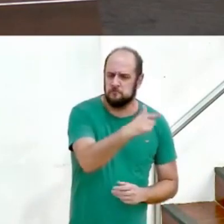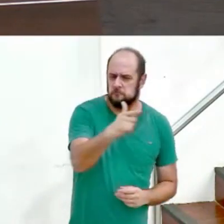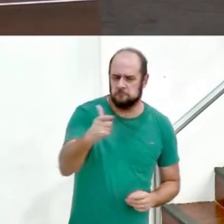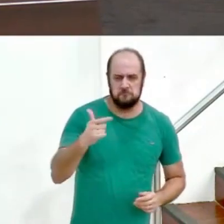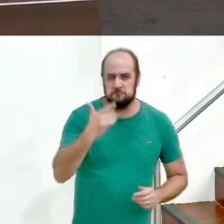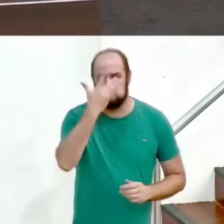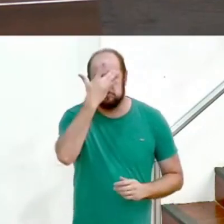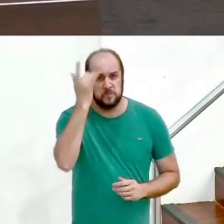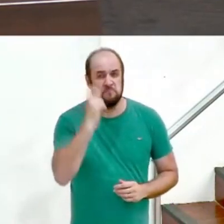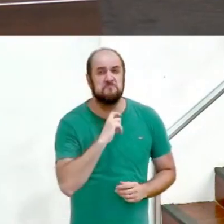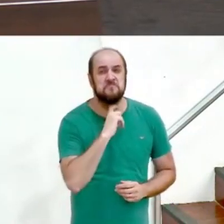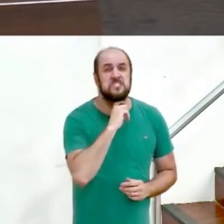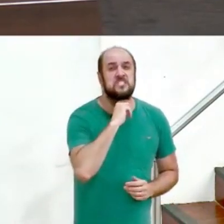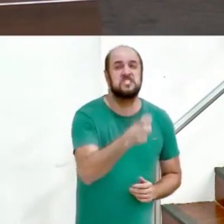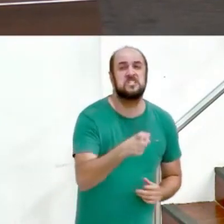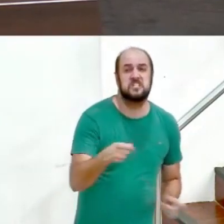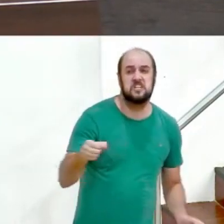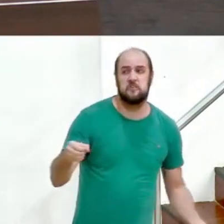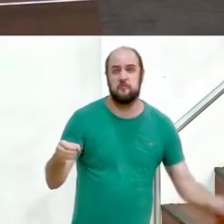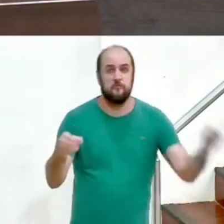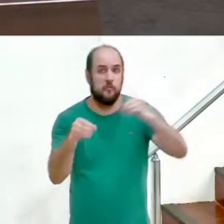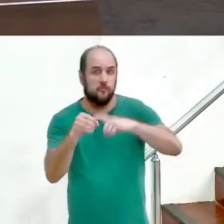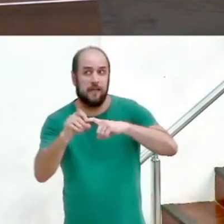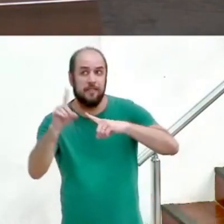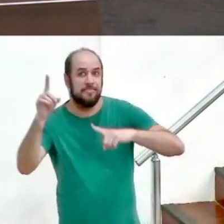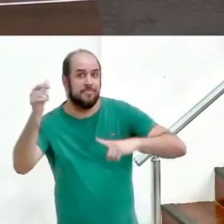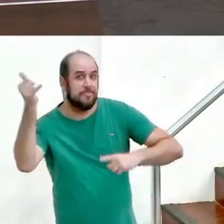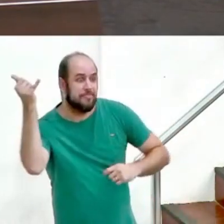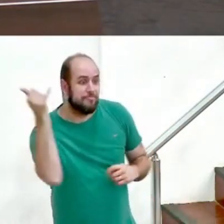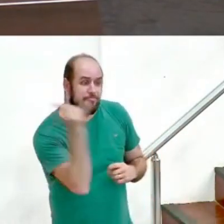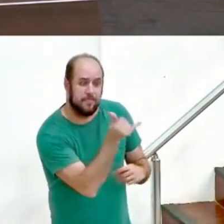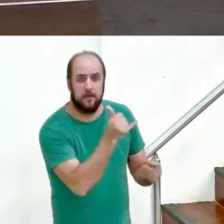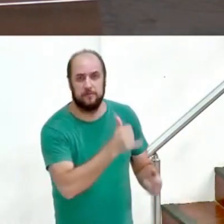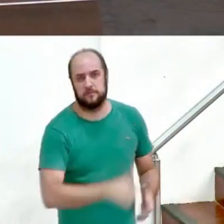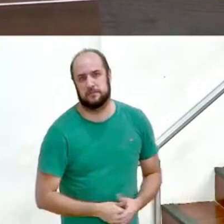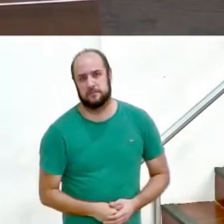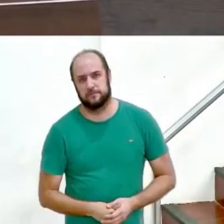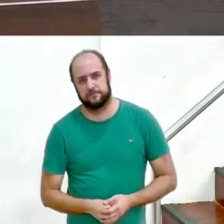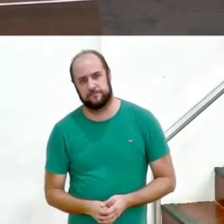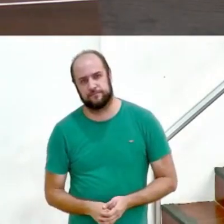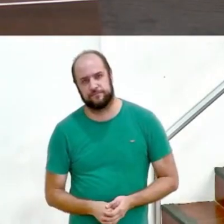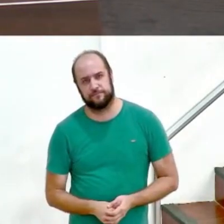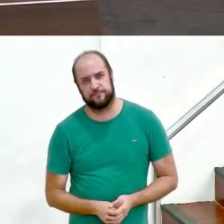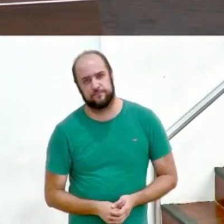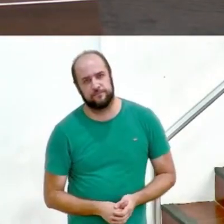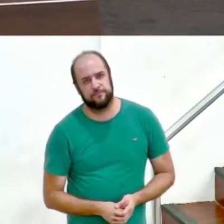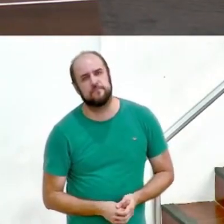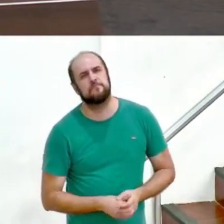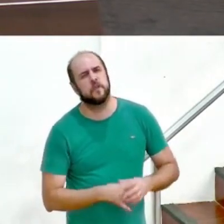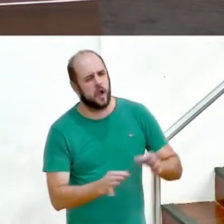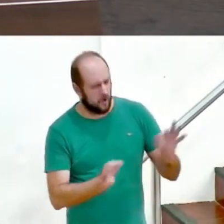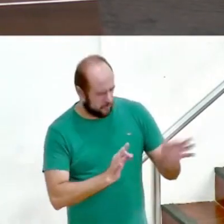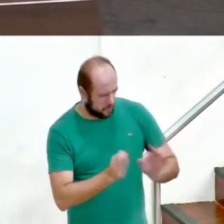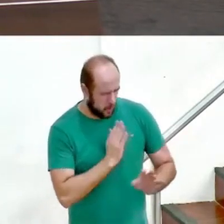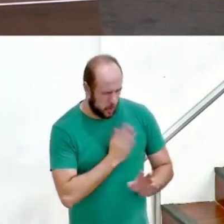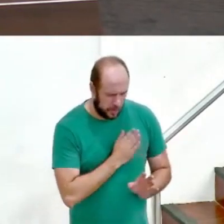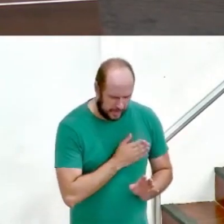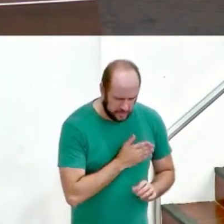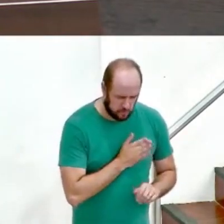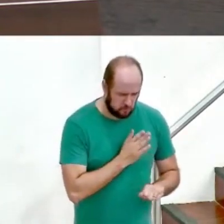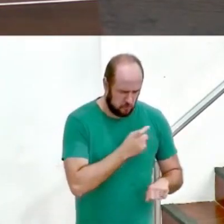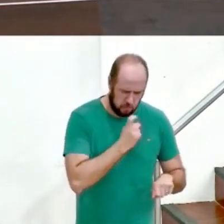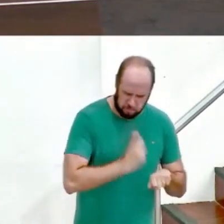quem voltasse para mim, diz o Senhor. Eu os disciplinei, mas o coração deles